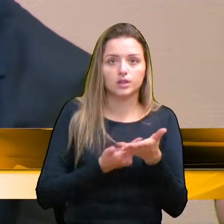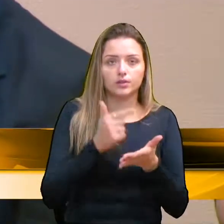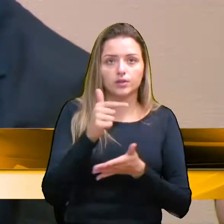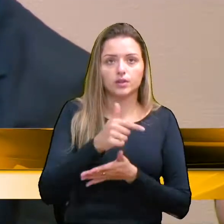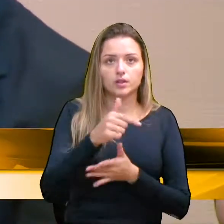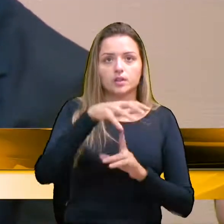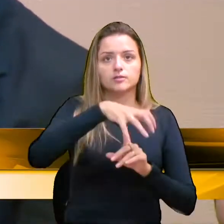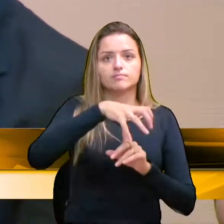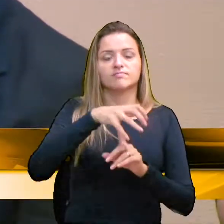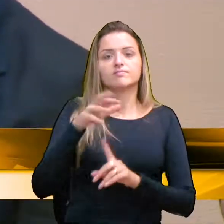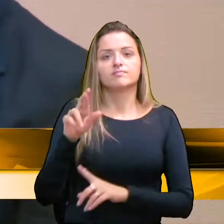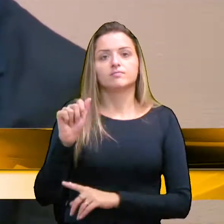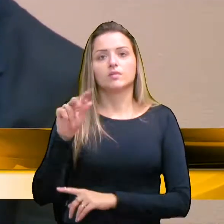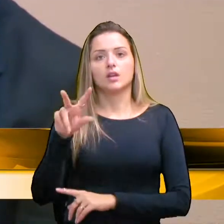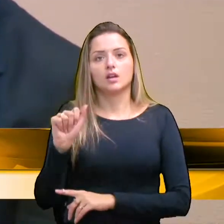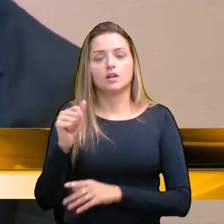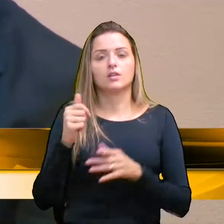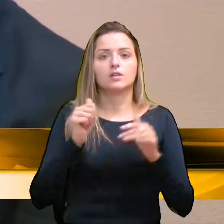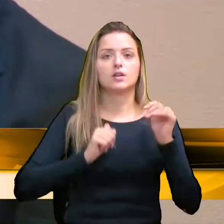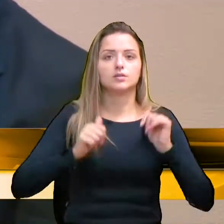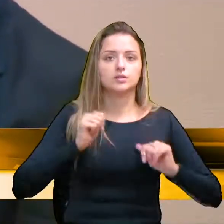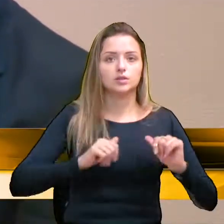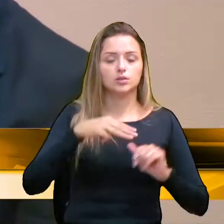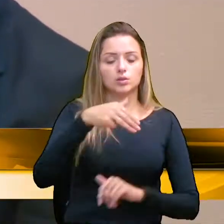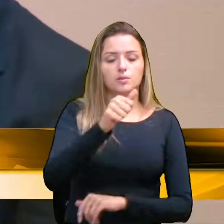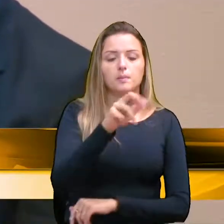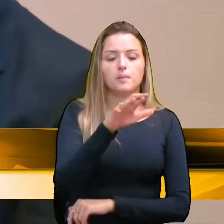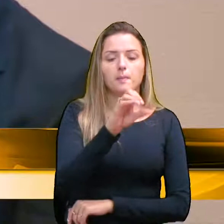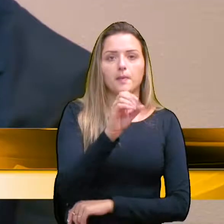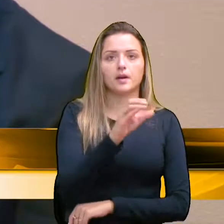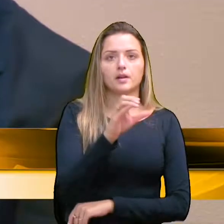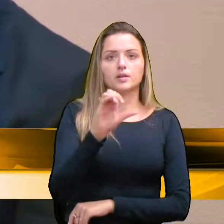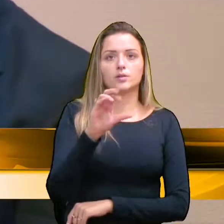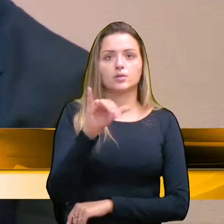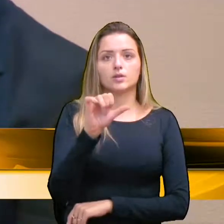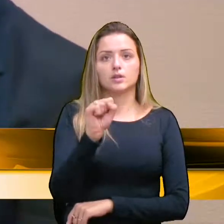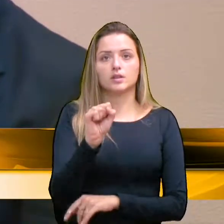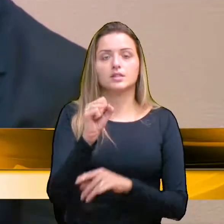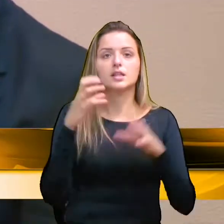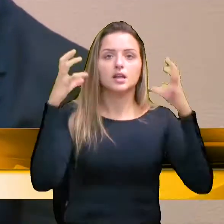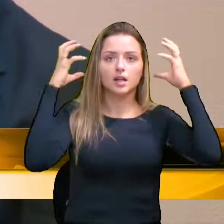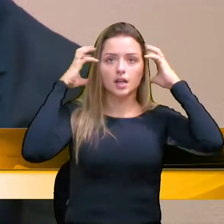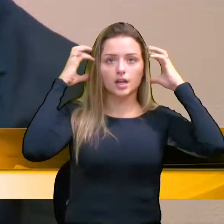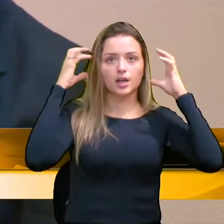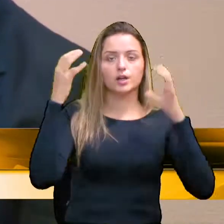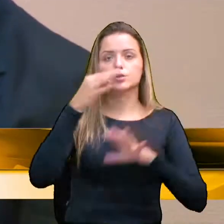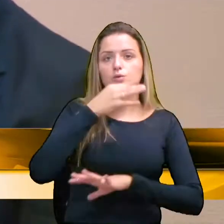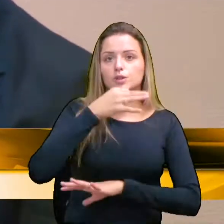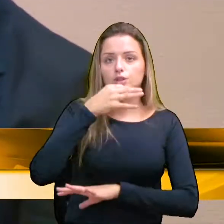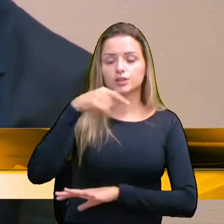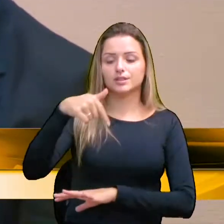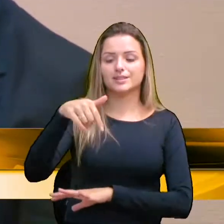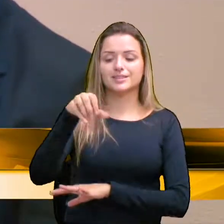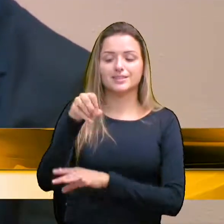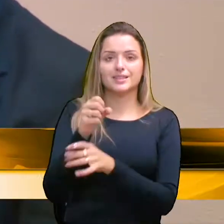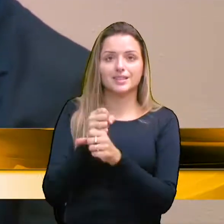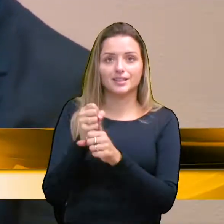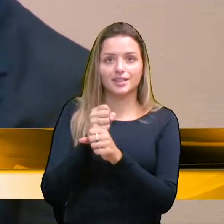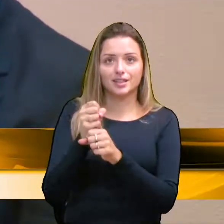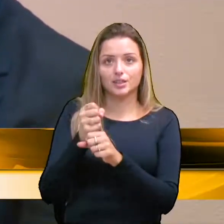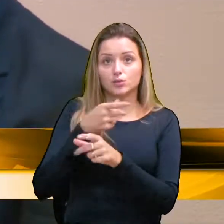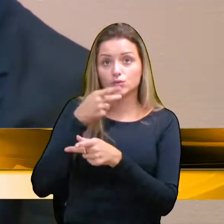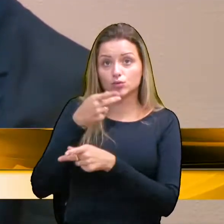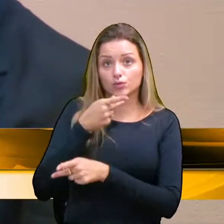Rava, 20 anos. Ao escritor Marcos Fernando Kirsch, que lançou o livro Rádio Caxias, 70 anos de voz e identidade.